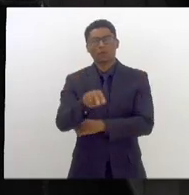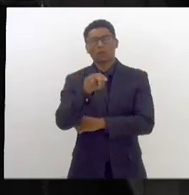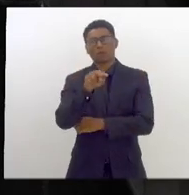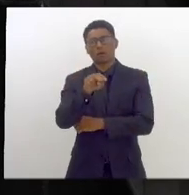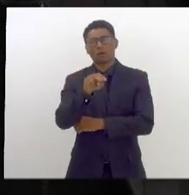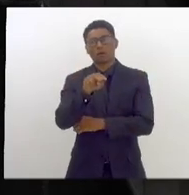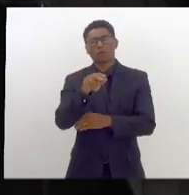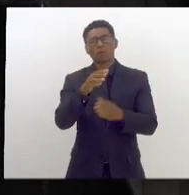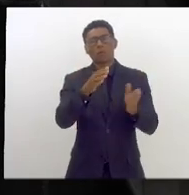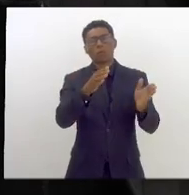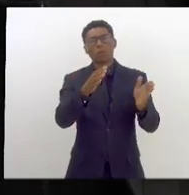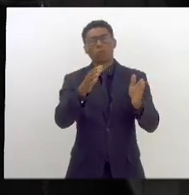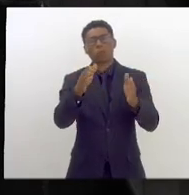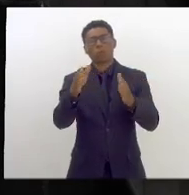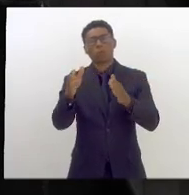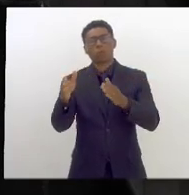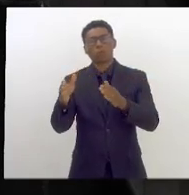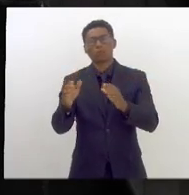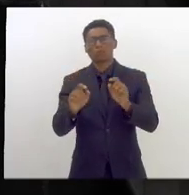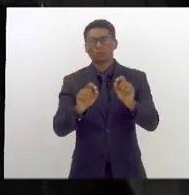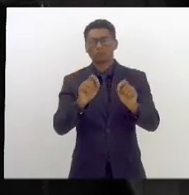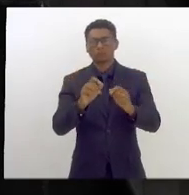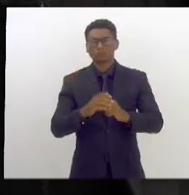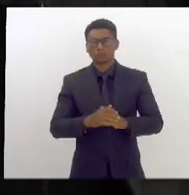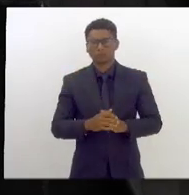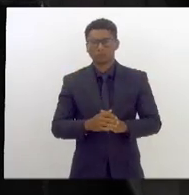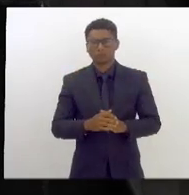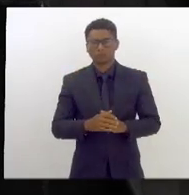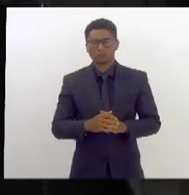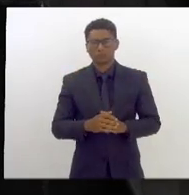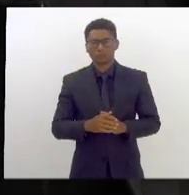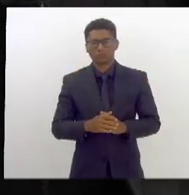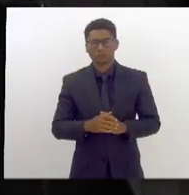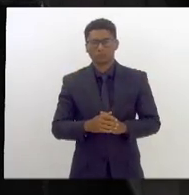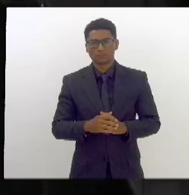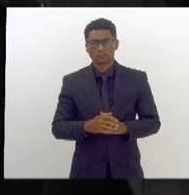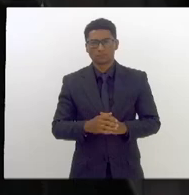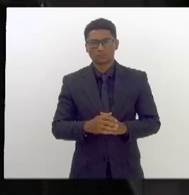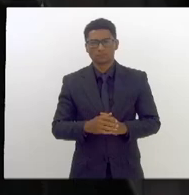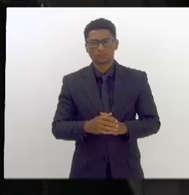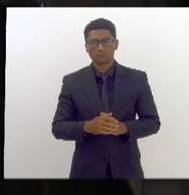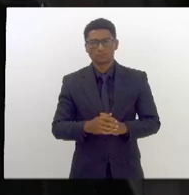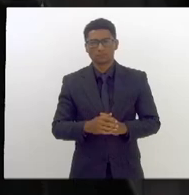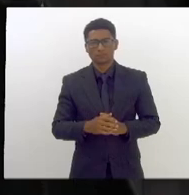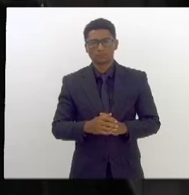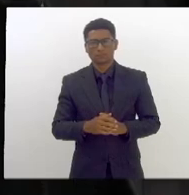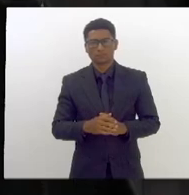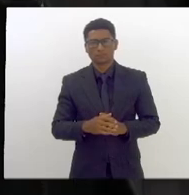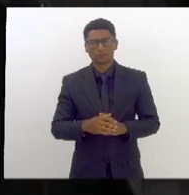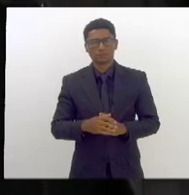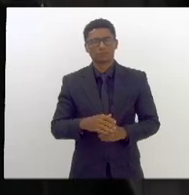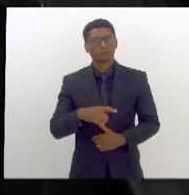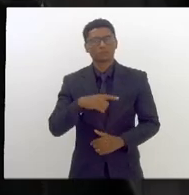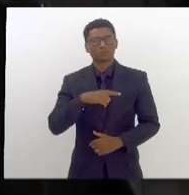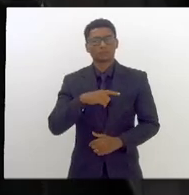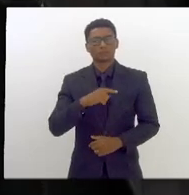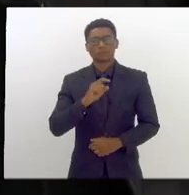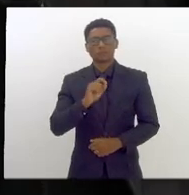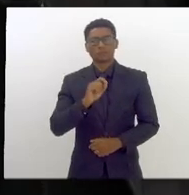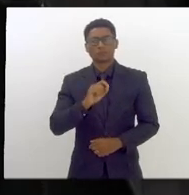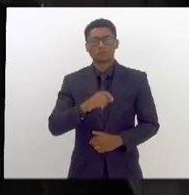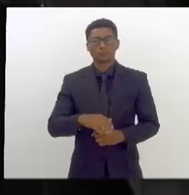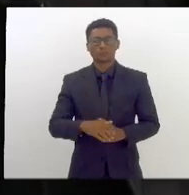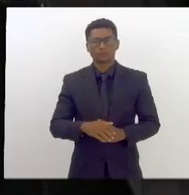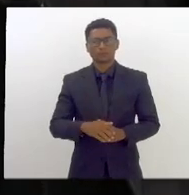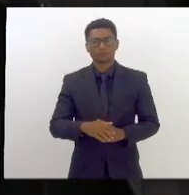uma operação com o intuito de estrangular as diversas